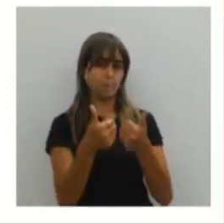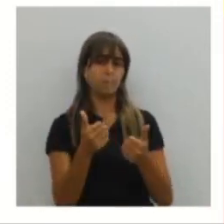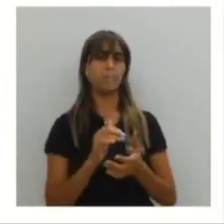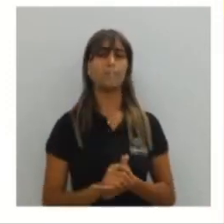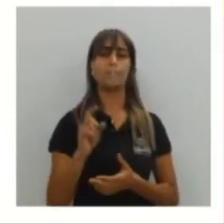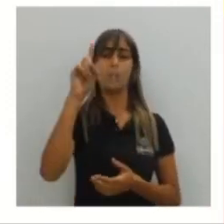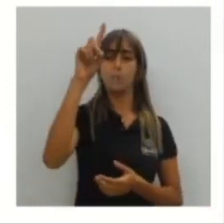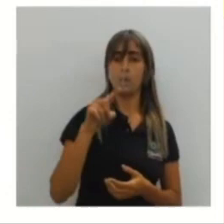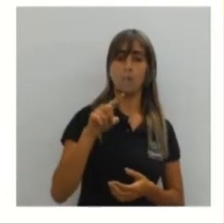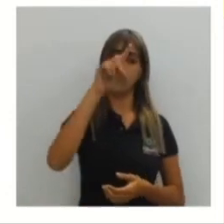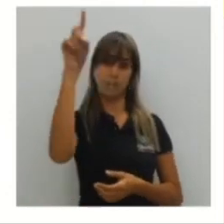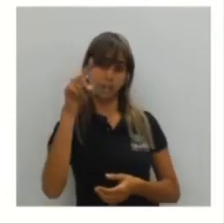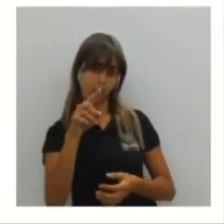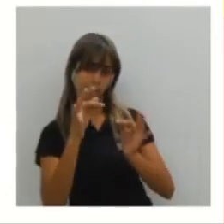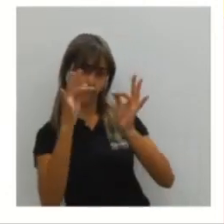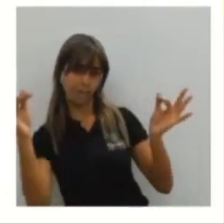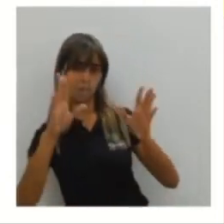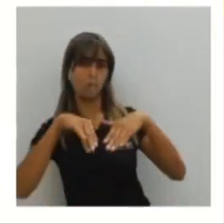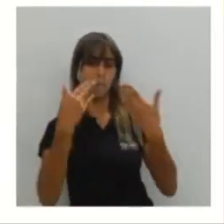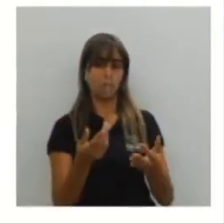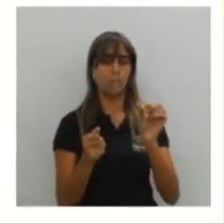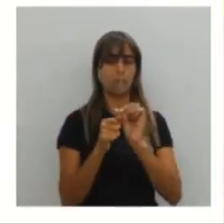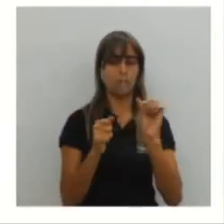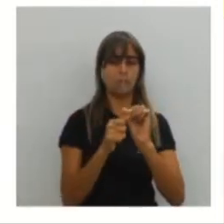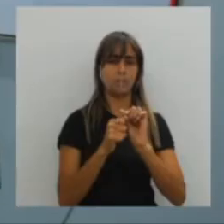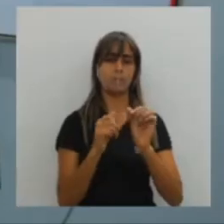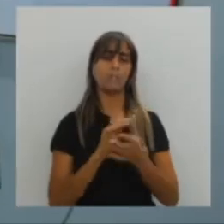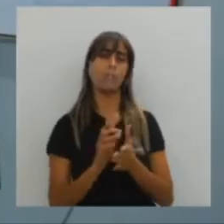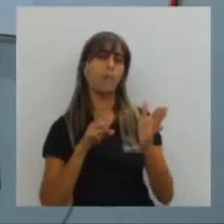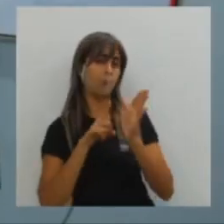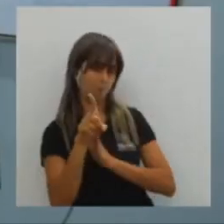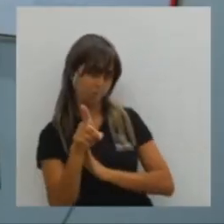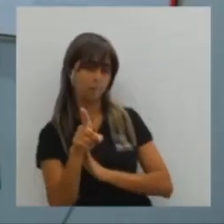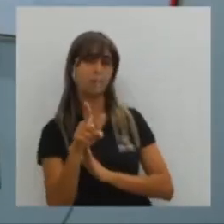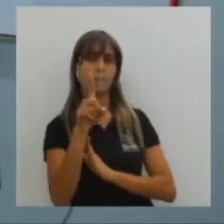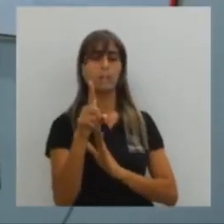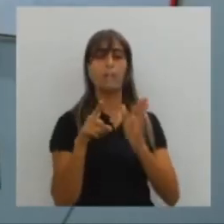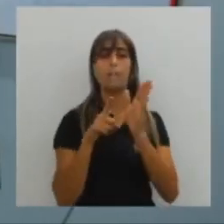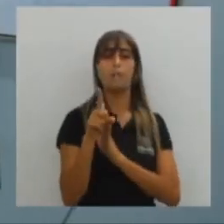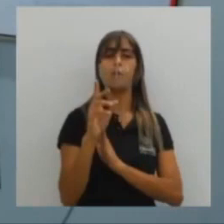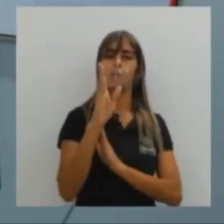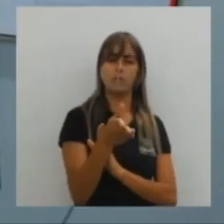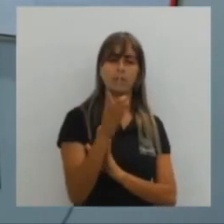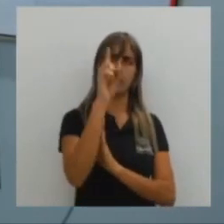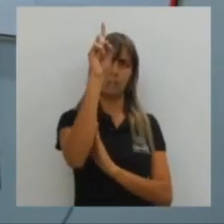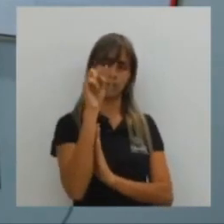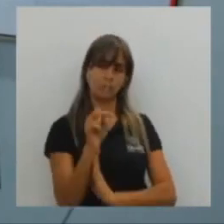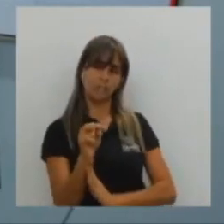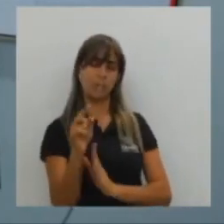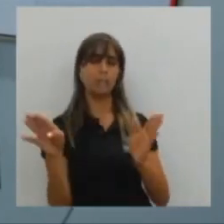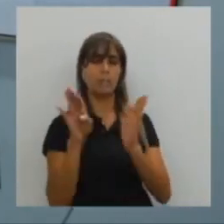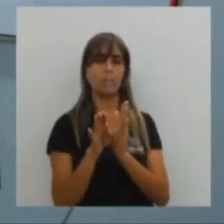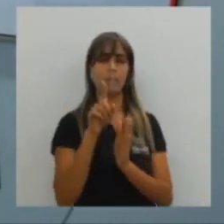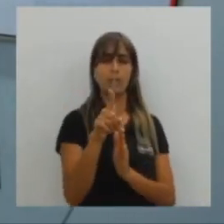O interrogativo negativo é quando eu faço uma pergunta e essa pergunta já é na negativa. Eu chego para você e